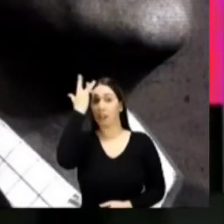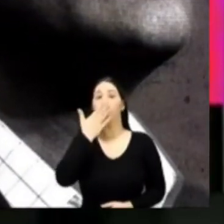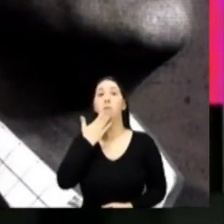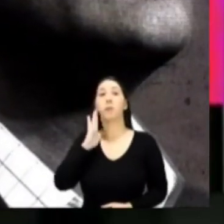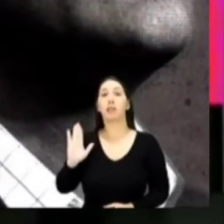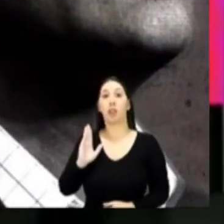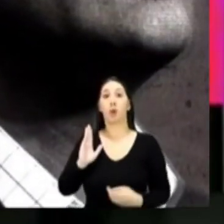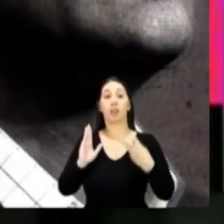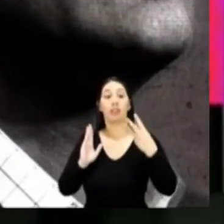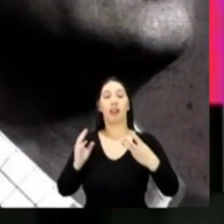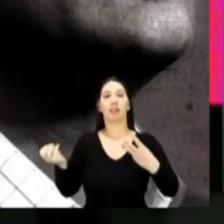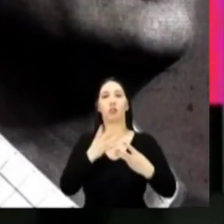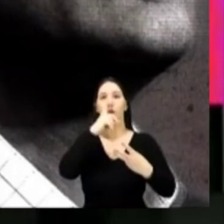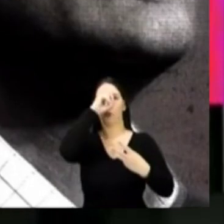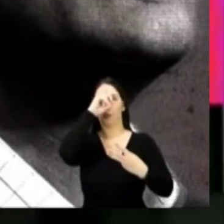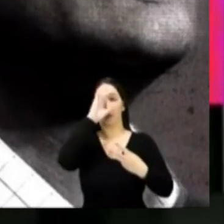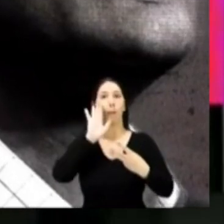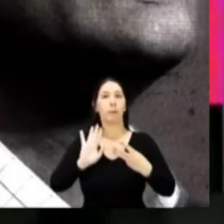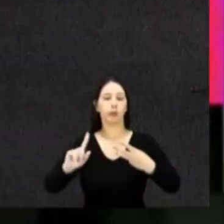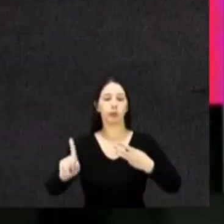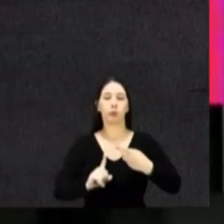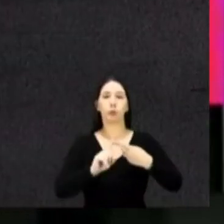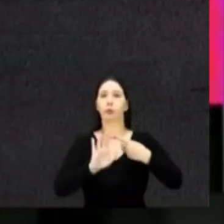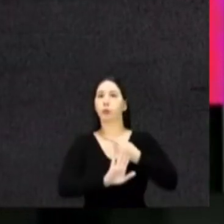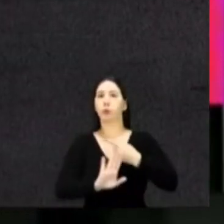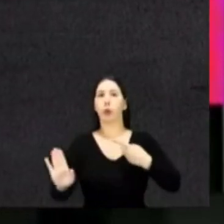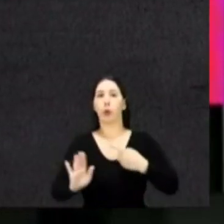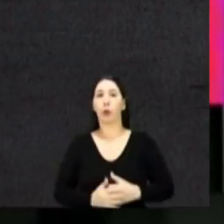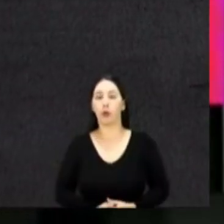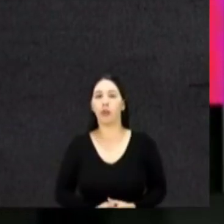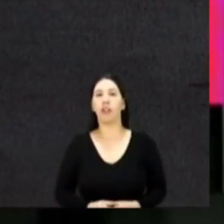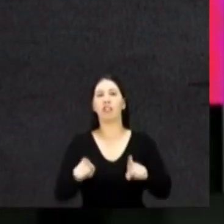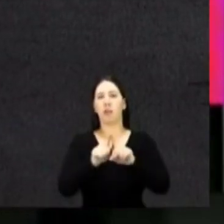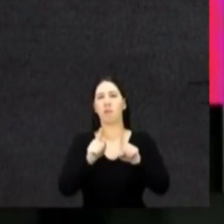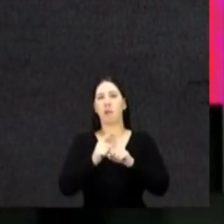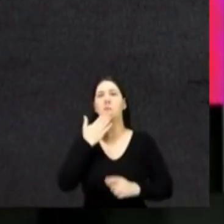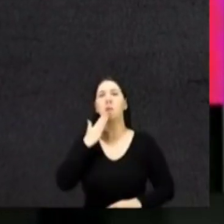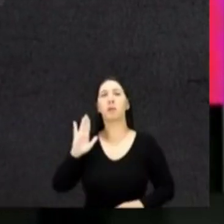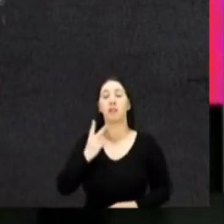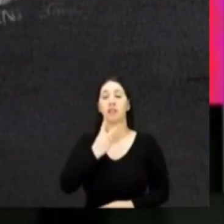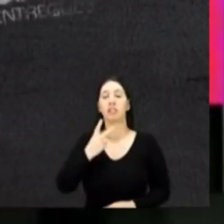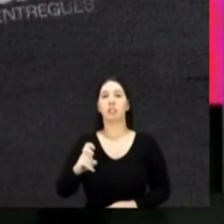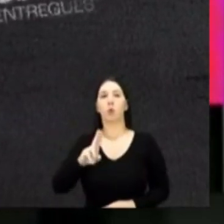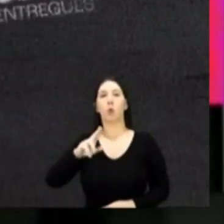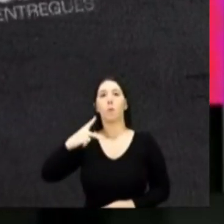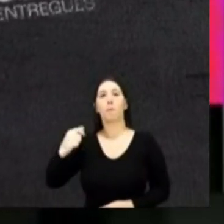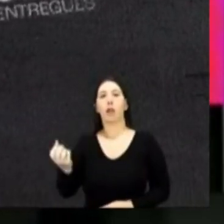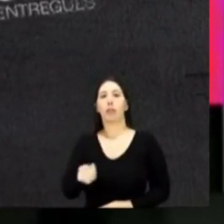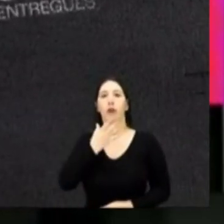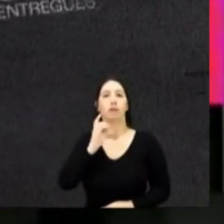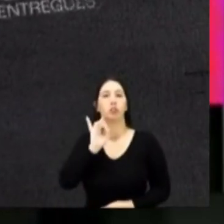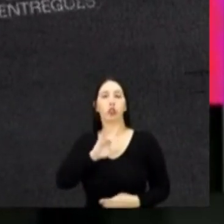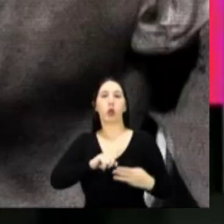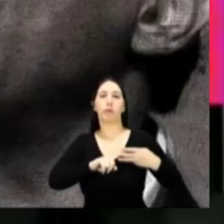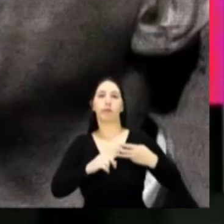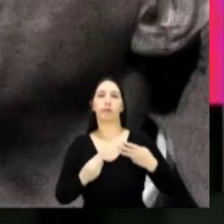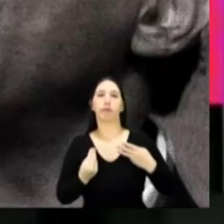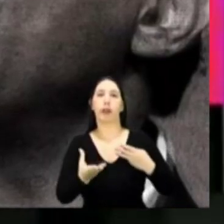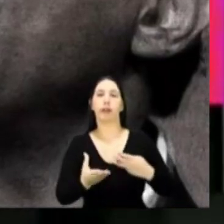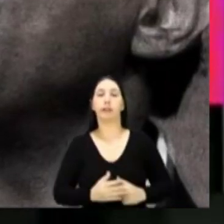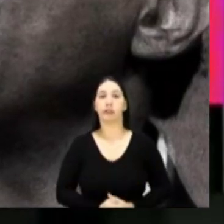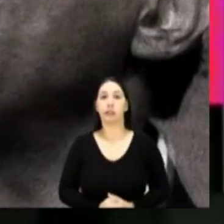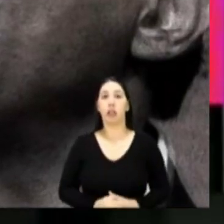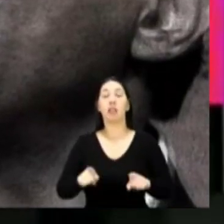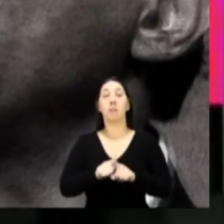prometeu 3 novos hospitais, mas só entregou 1. Disse que ia fazer 25 novas UPAs, mas só entregou 3.